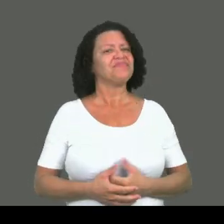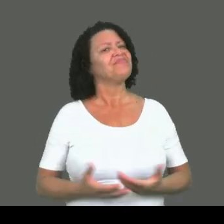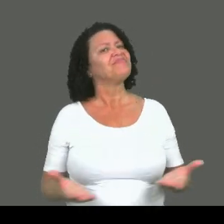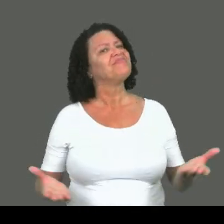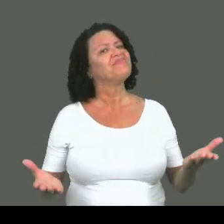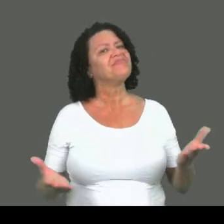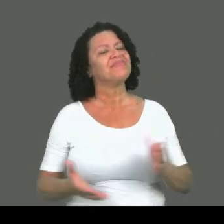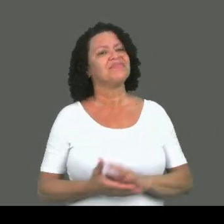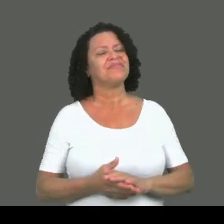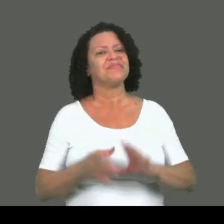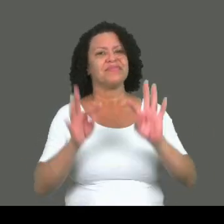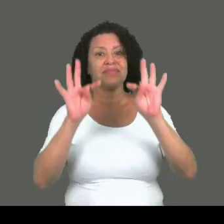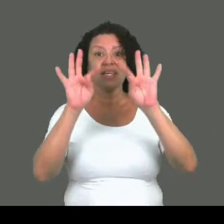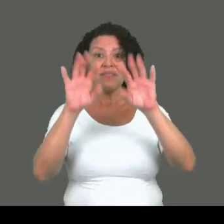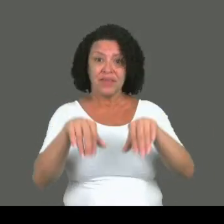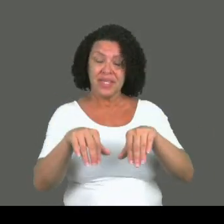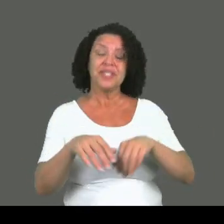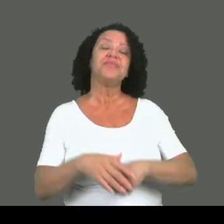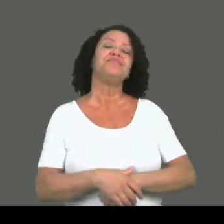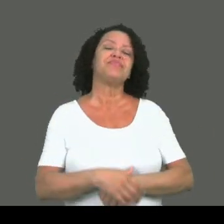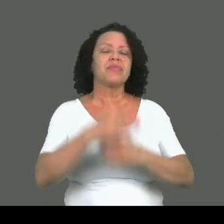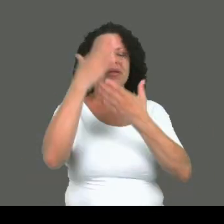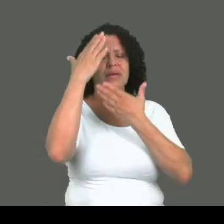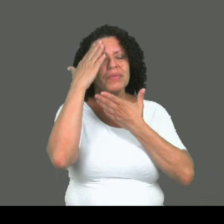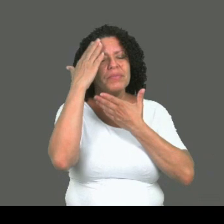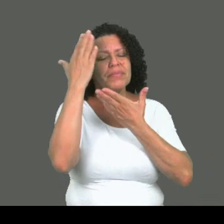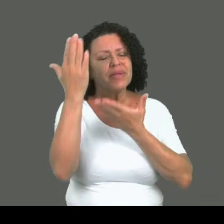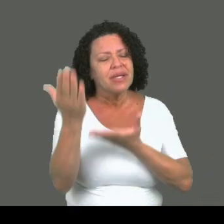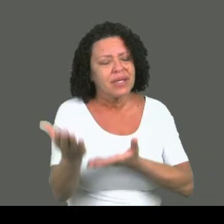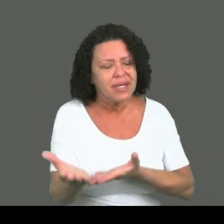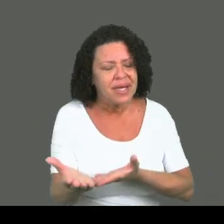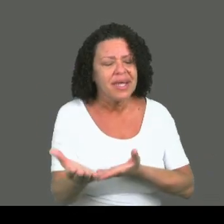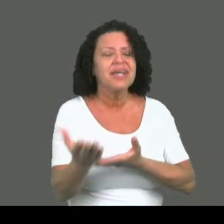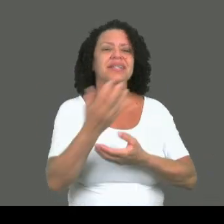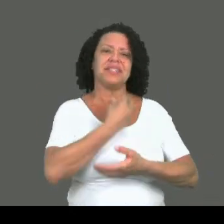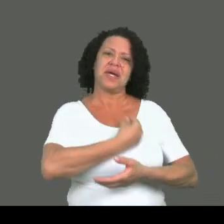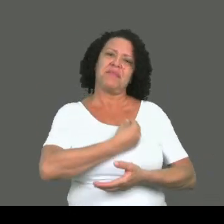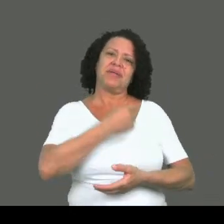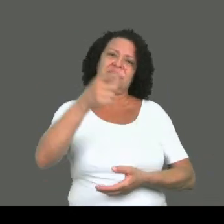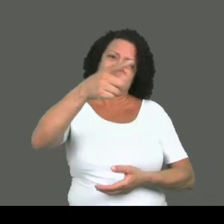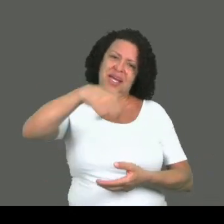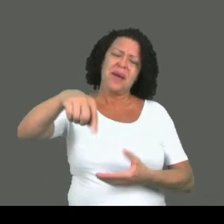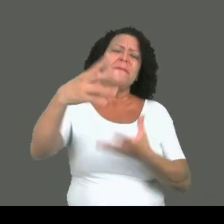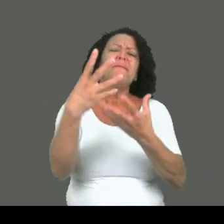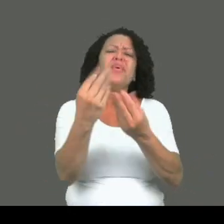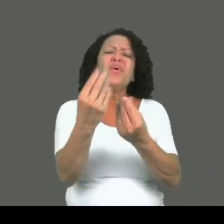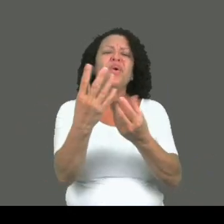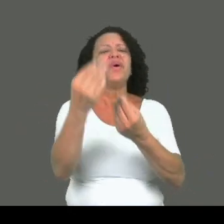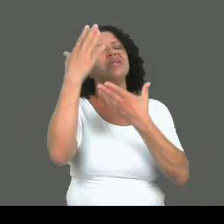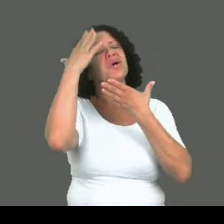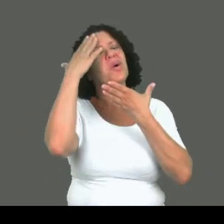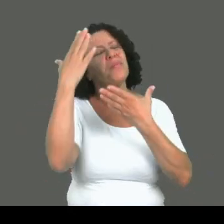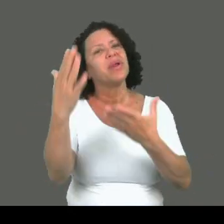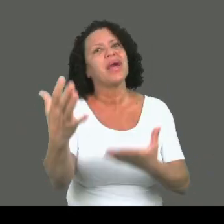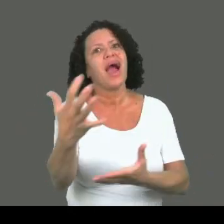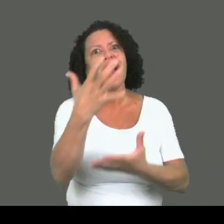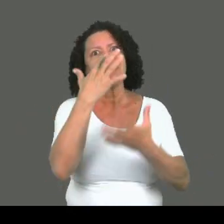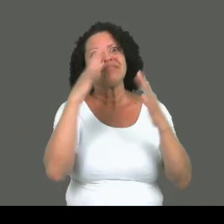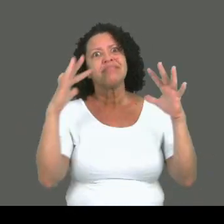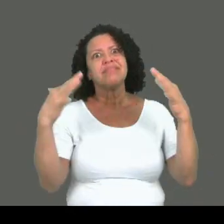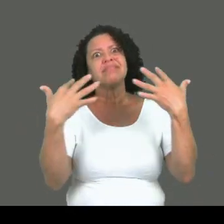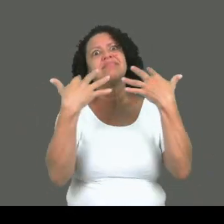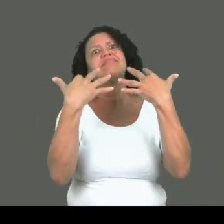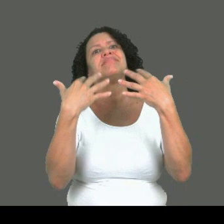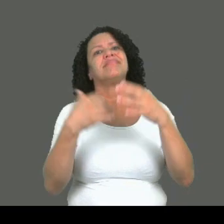Gente, finalizo aqui, agradecendo aí a presença de todos. Muito obrigada aqui pela atenção, foi um grande